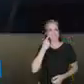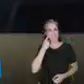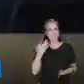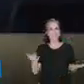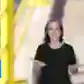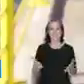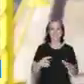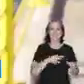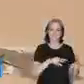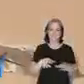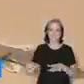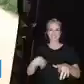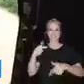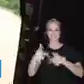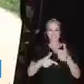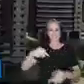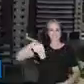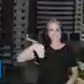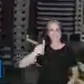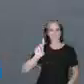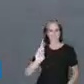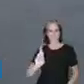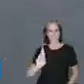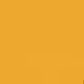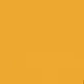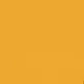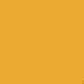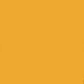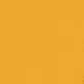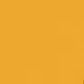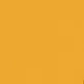Confira o que foi destaque na semana do MDR.